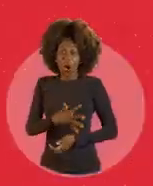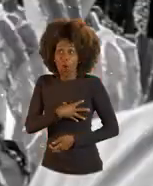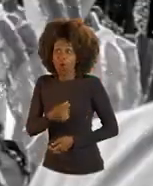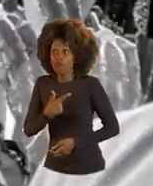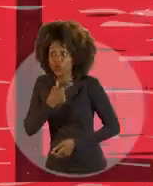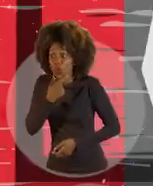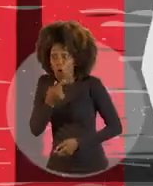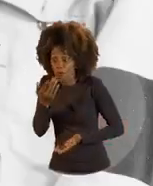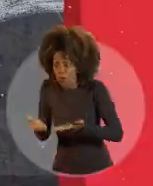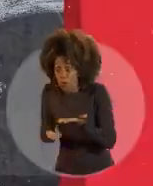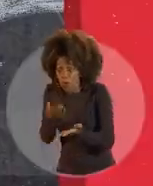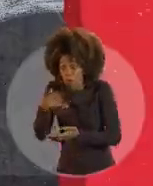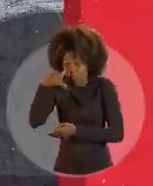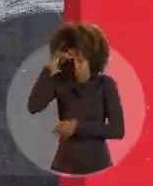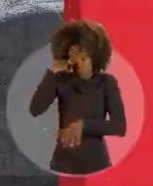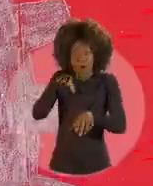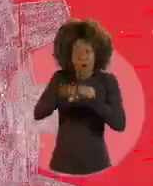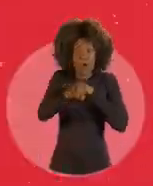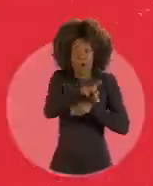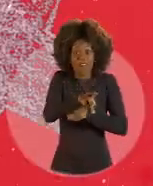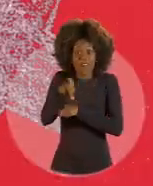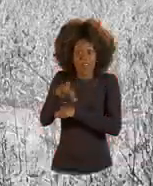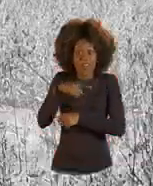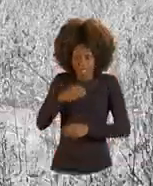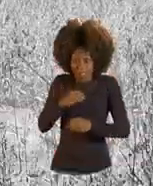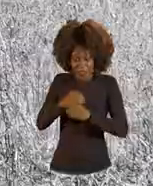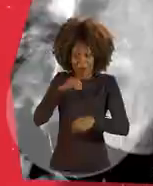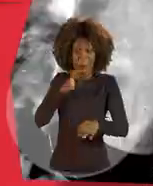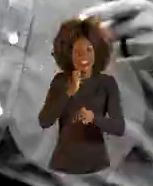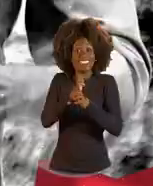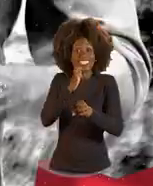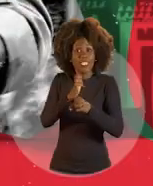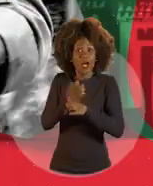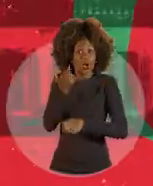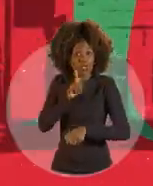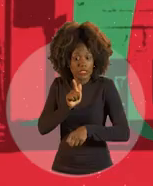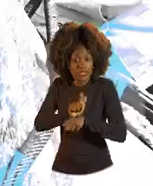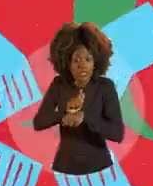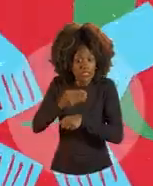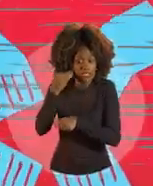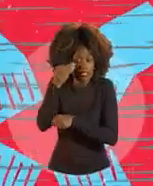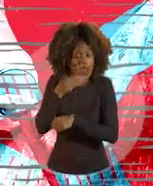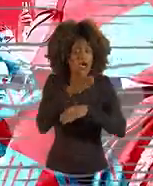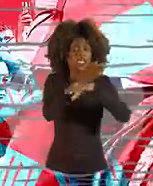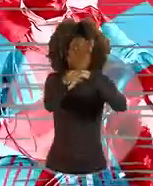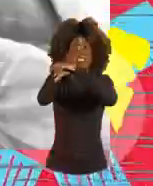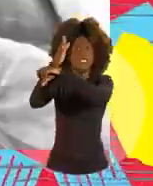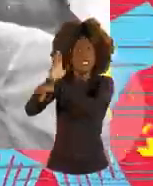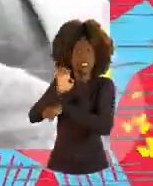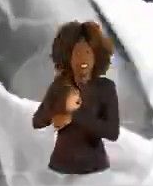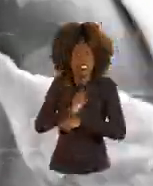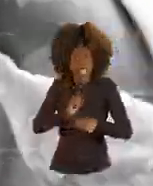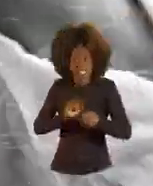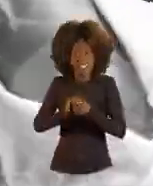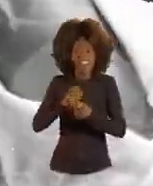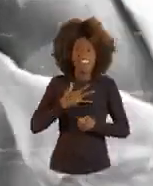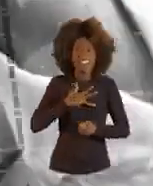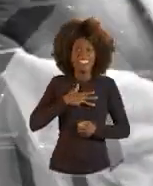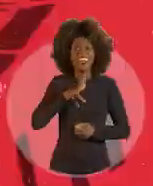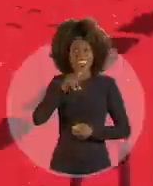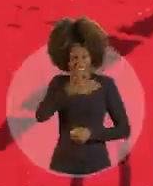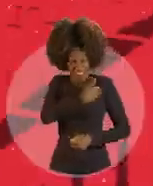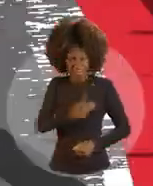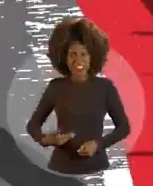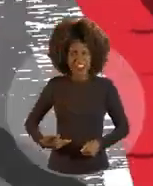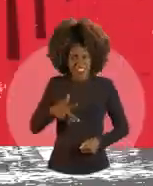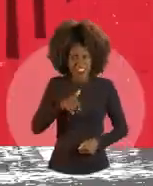O filho do vaqueiro se formou em professor, tem diploma de engenheiro, fez carreira de gestor, conheceu o estado inteiro, tá com Lula companheiro e